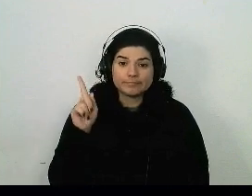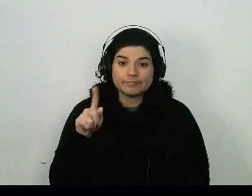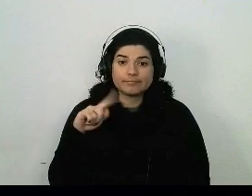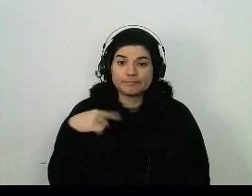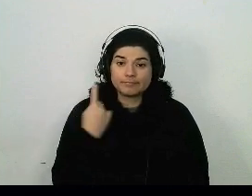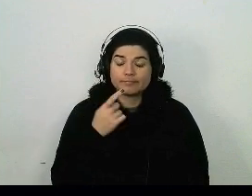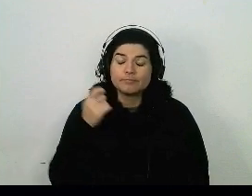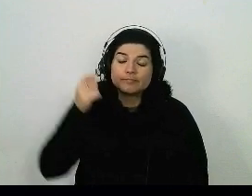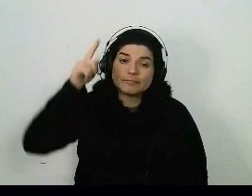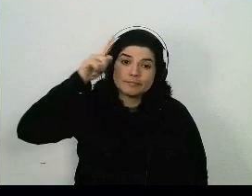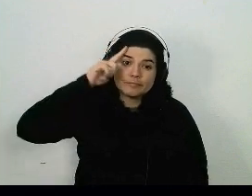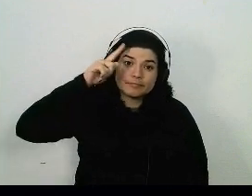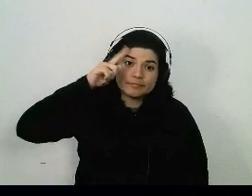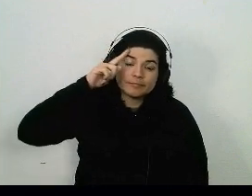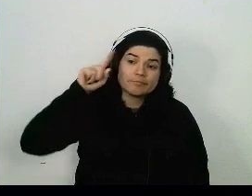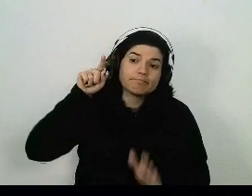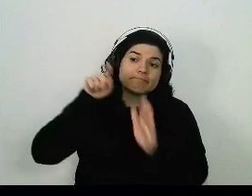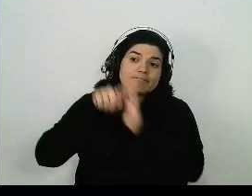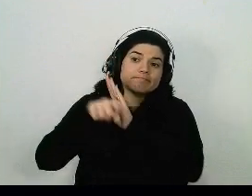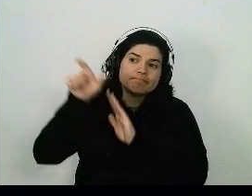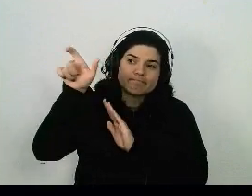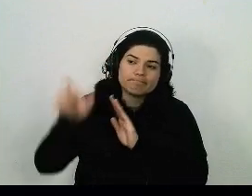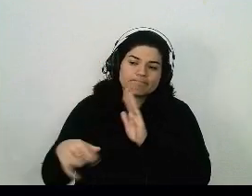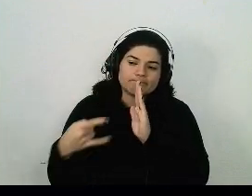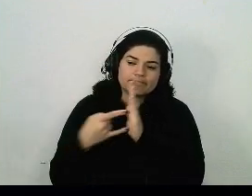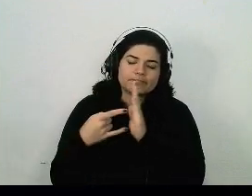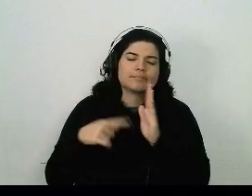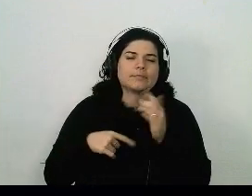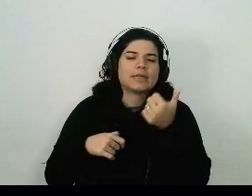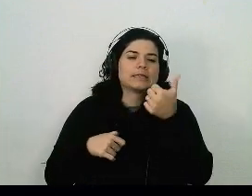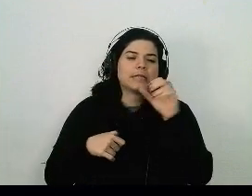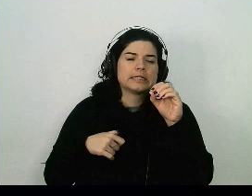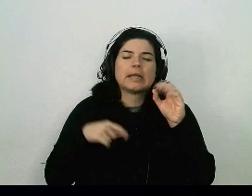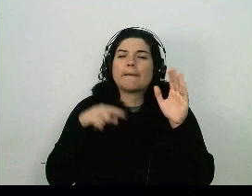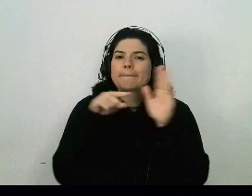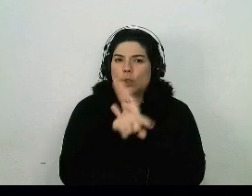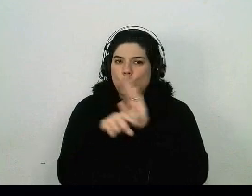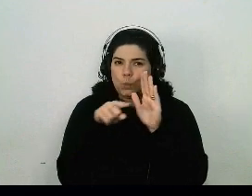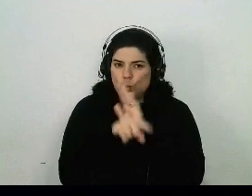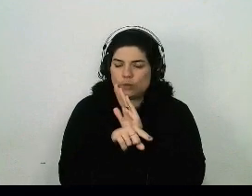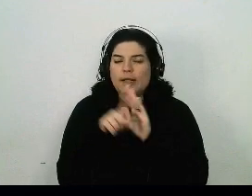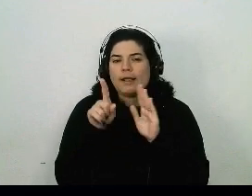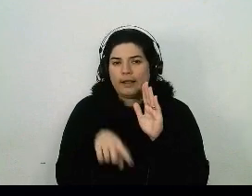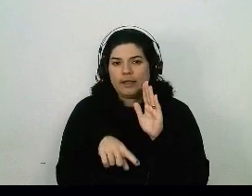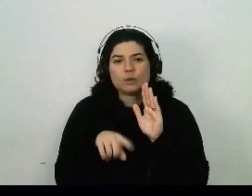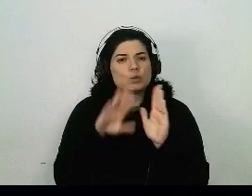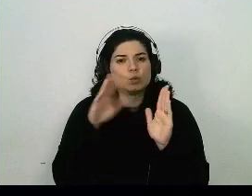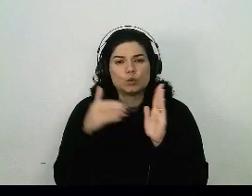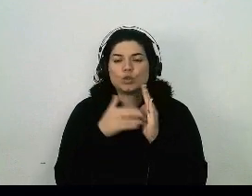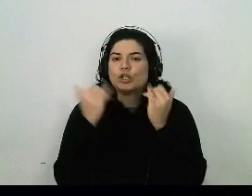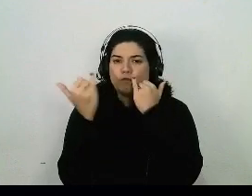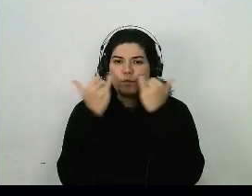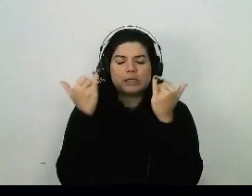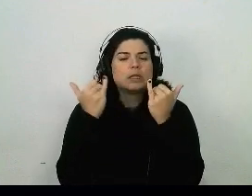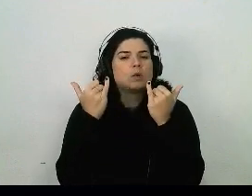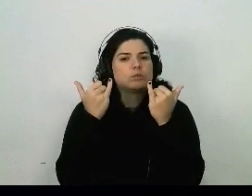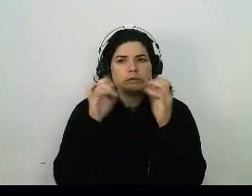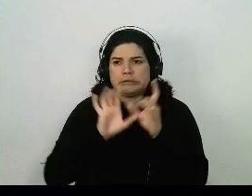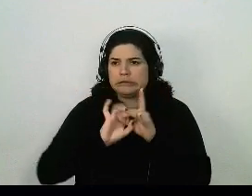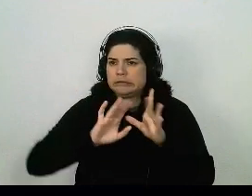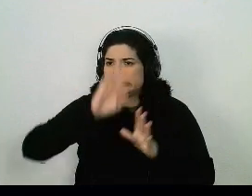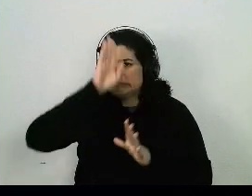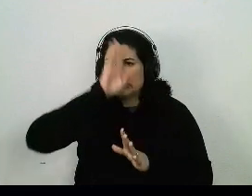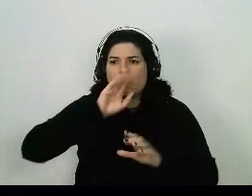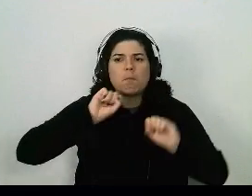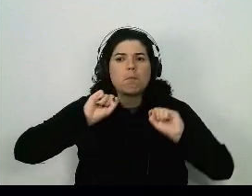dia pergunta para o desenvolvedor tem uma lista de 10 perguntas se não me falha a memória essas informações são todas públicas eu compartilho o link com vocês depois mas